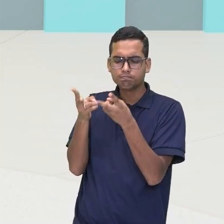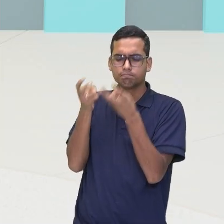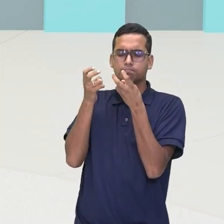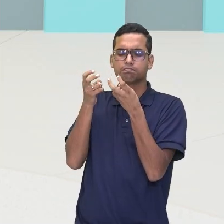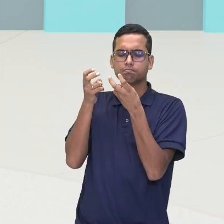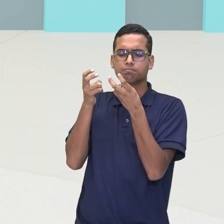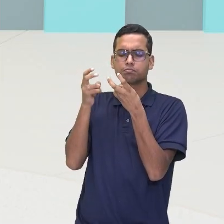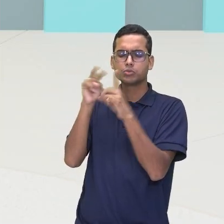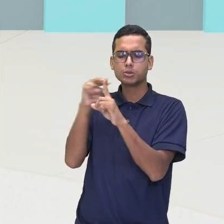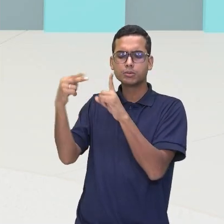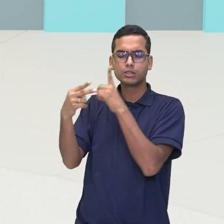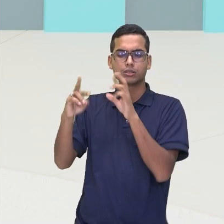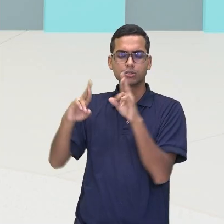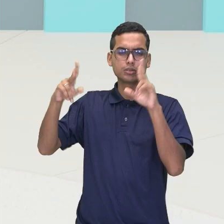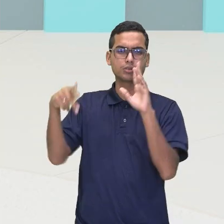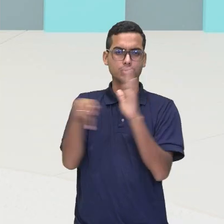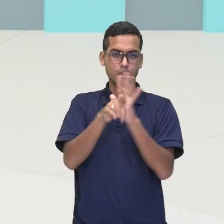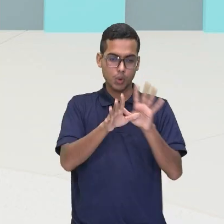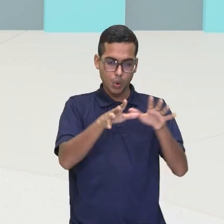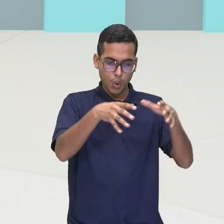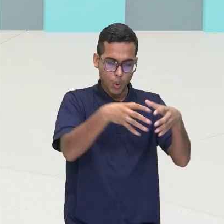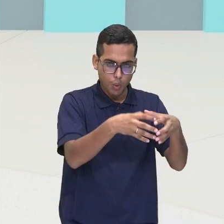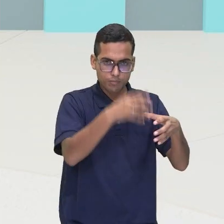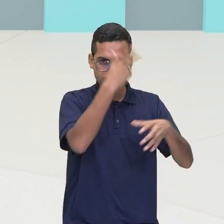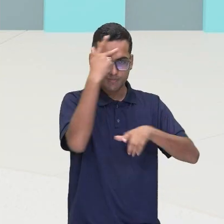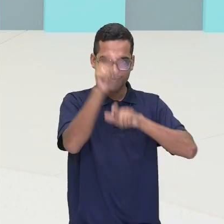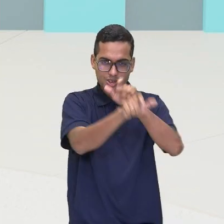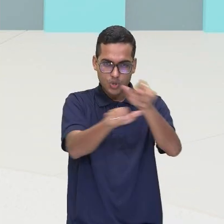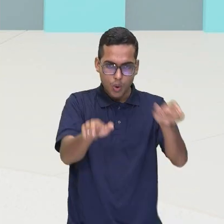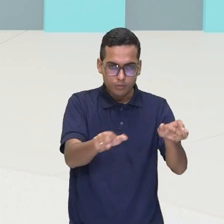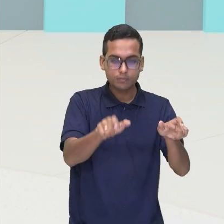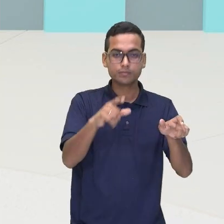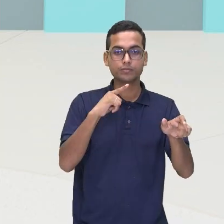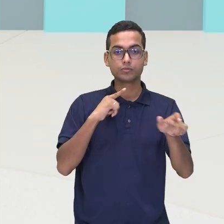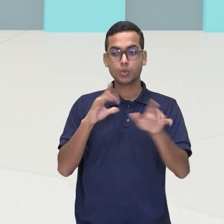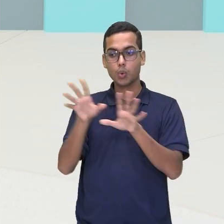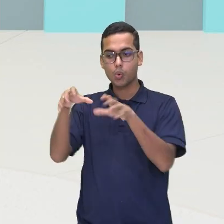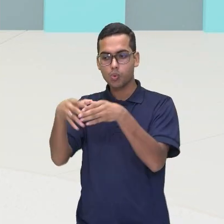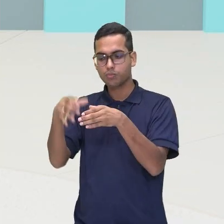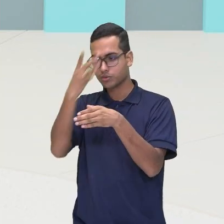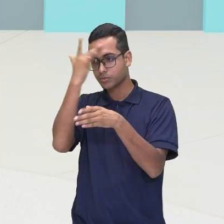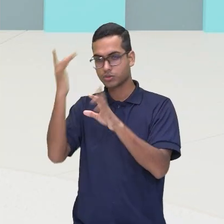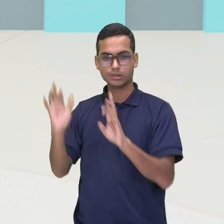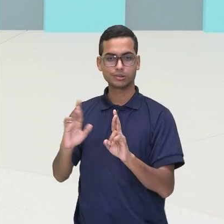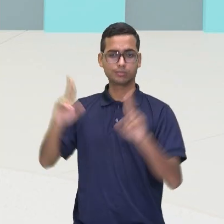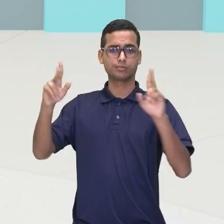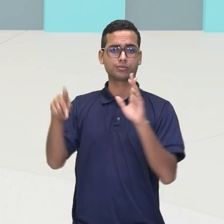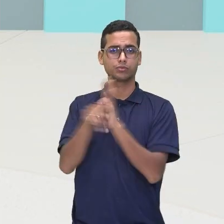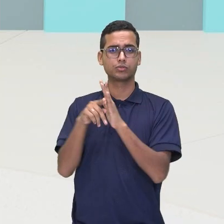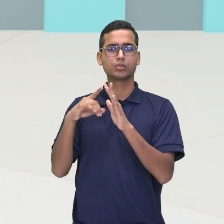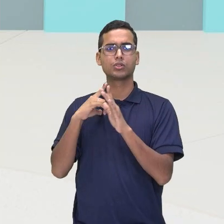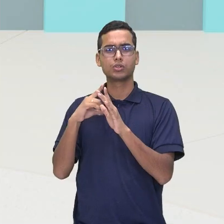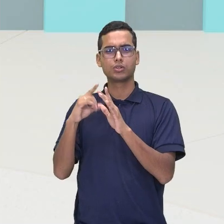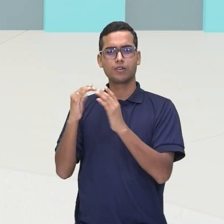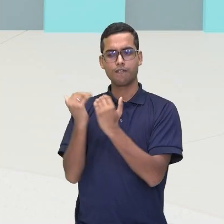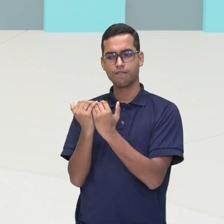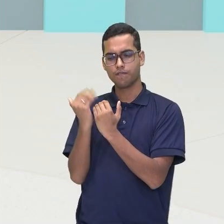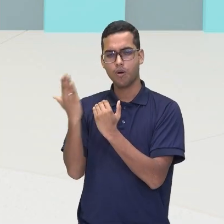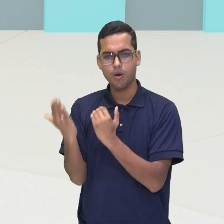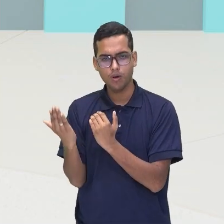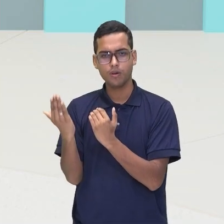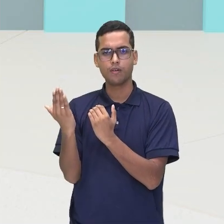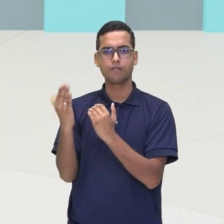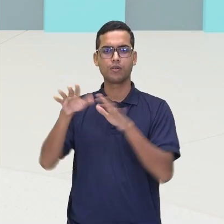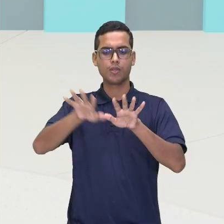não farão parte do grupo total. Elas ficam separadas. Elas são convidadas a entrar, mas